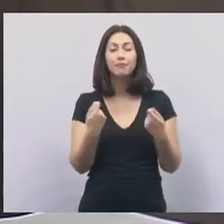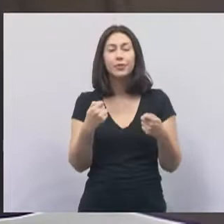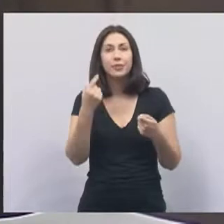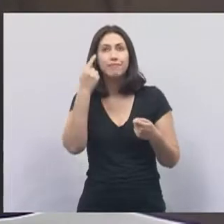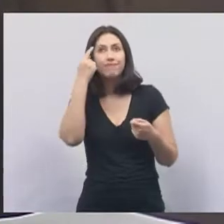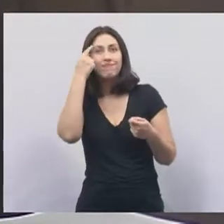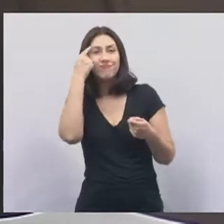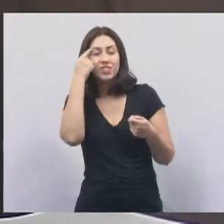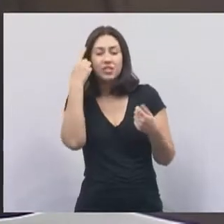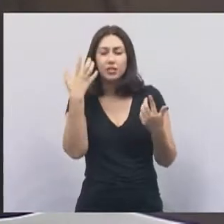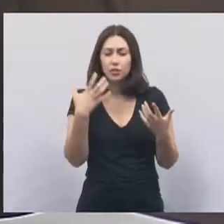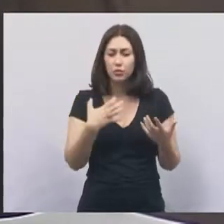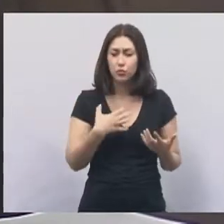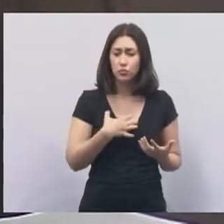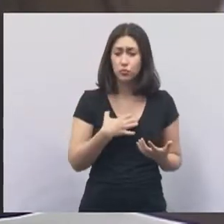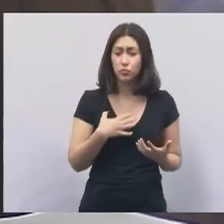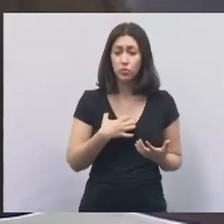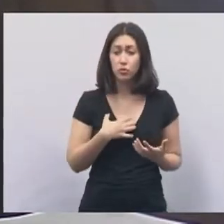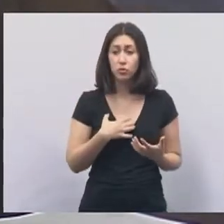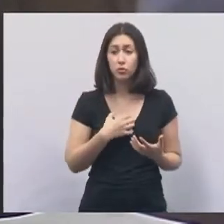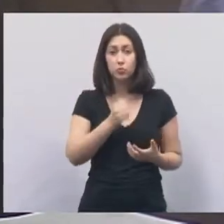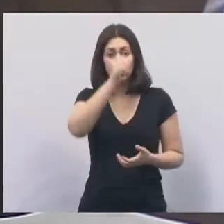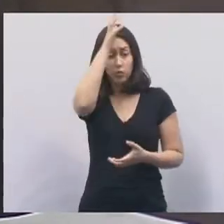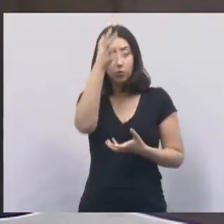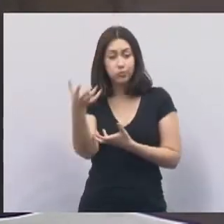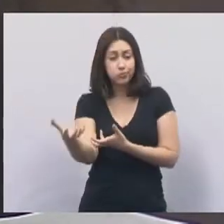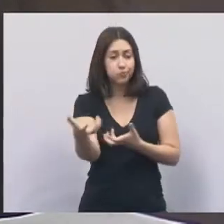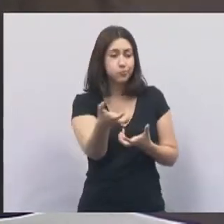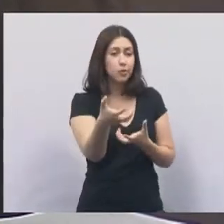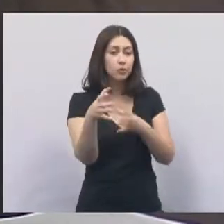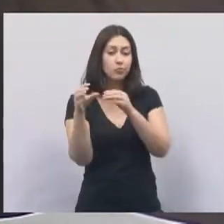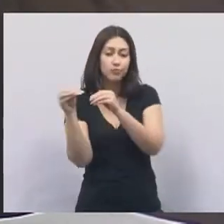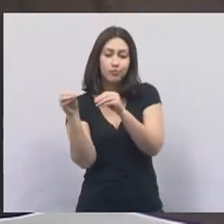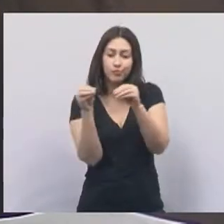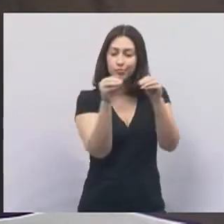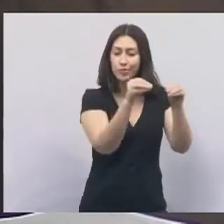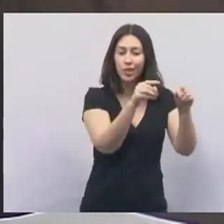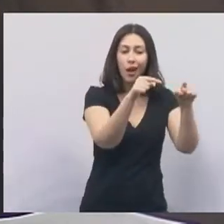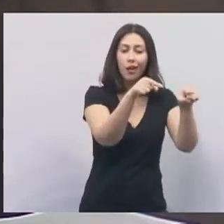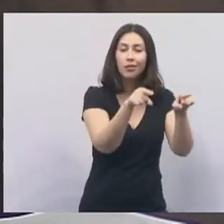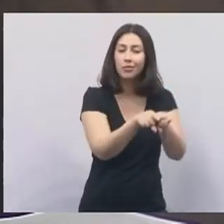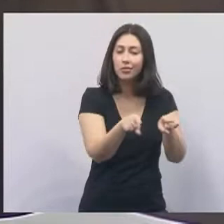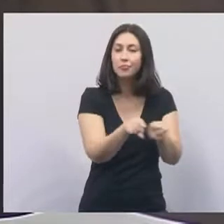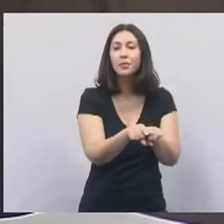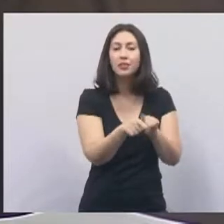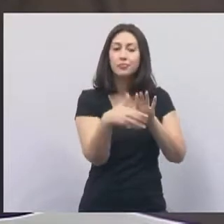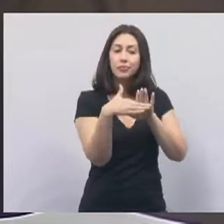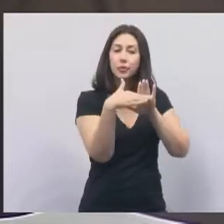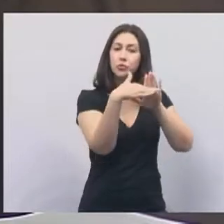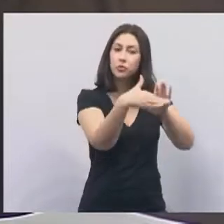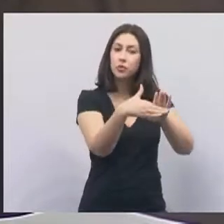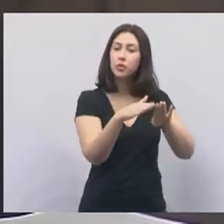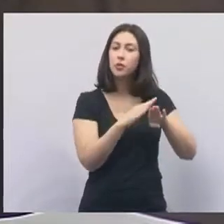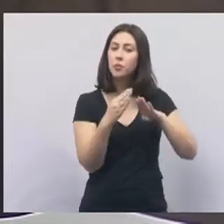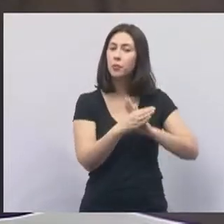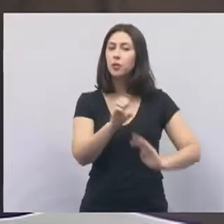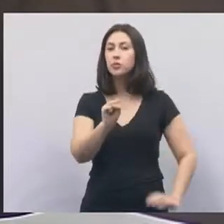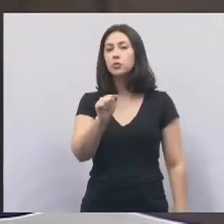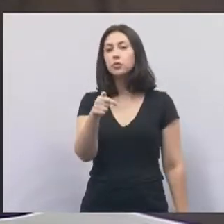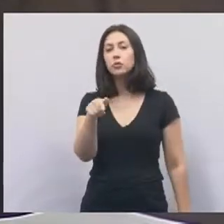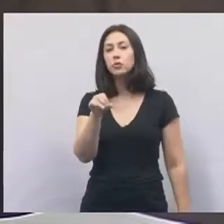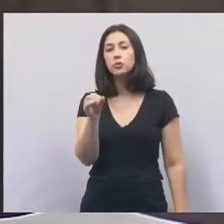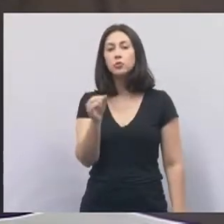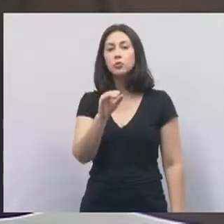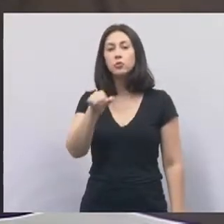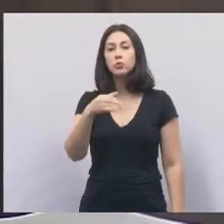Corporação e de um bombeiro para o lado aqui de São João para atender essa região para com mais rapidez também As queimadas e